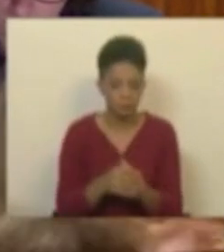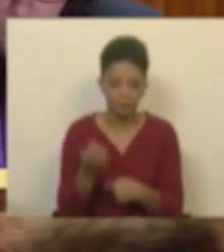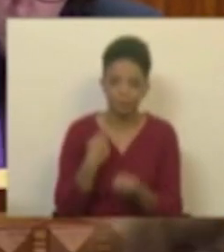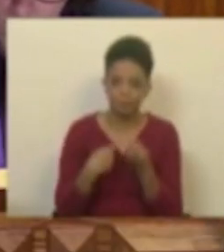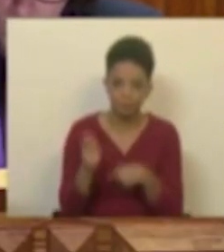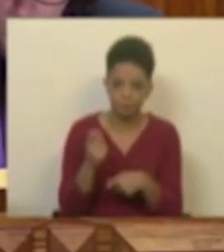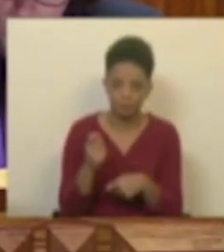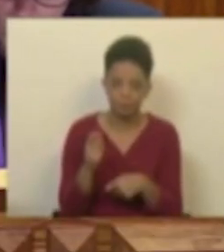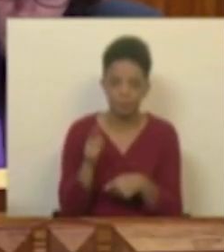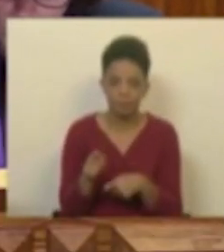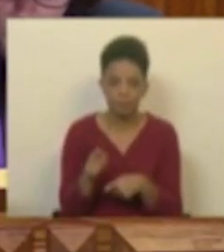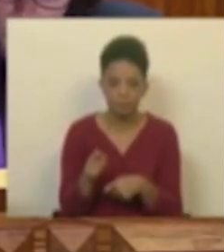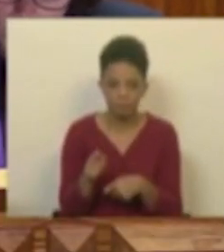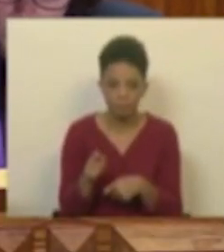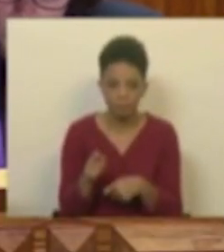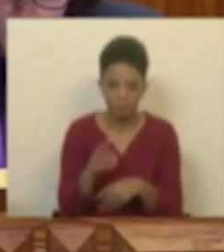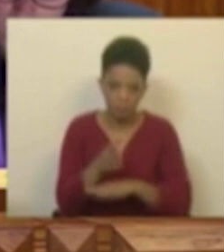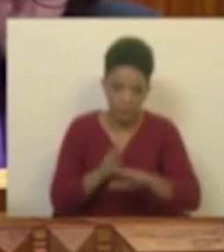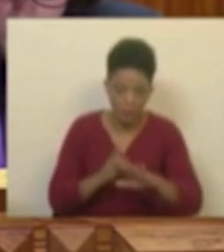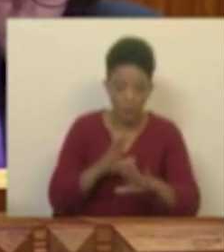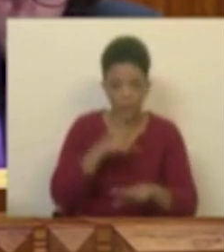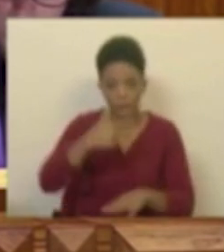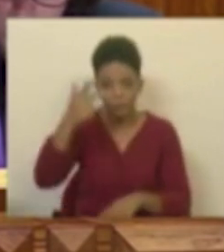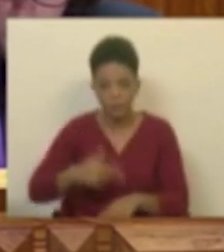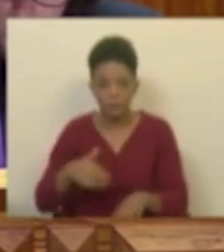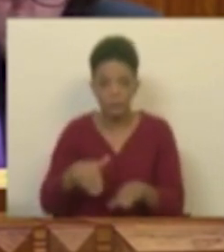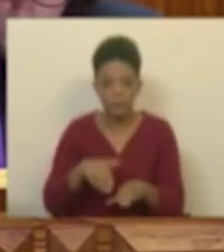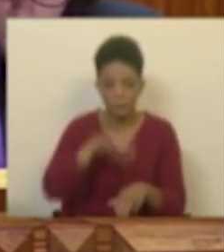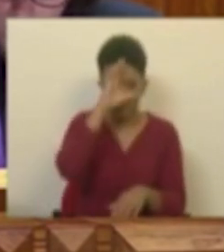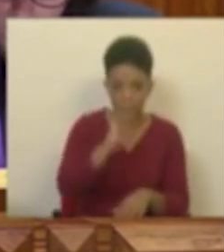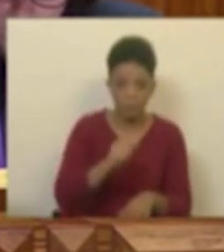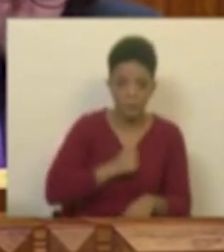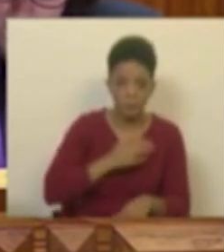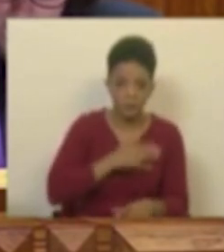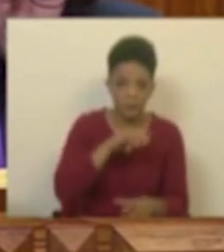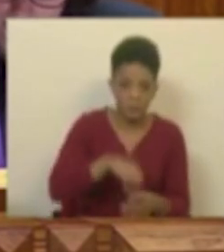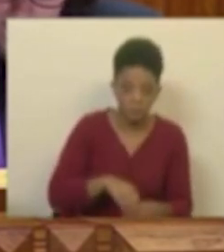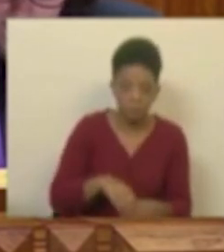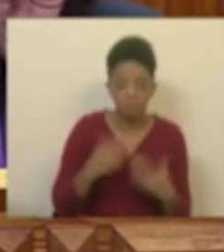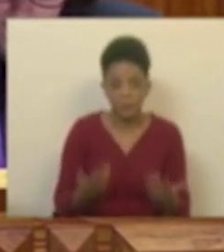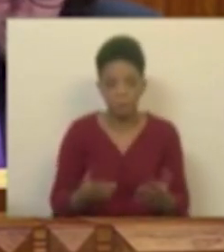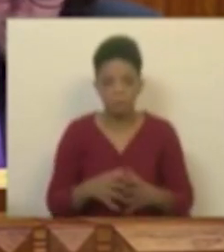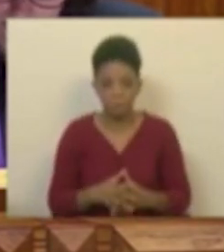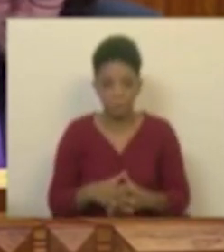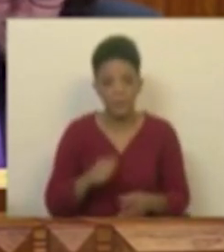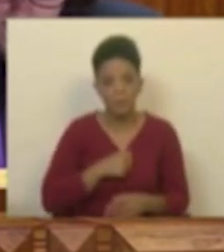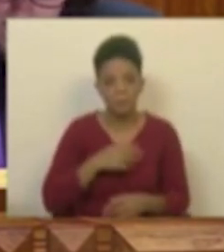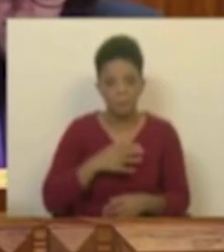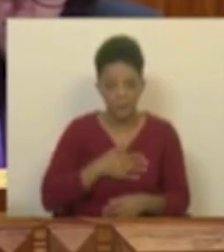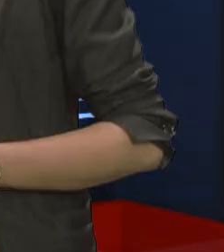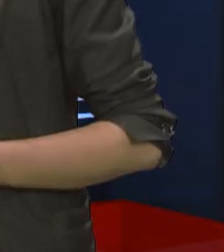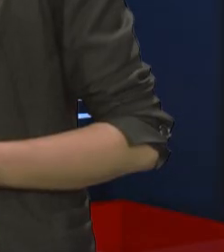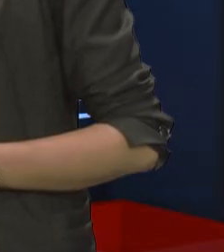alienação de parcial ou total da participação do Estado na empresa e, para isso, é bom que a empresa tenha a